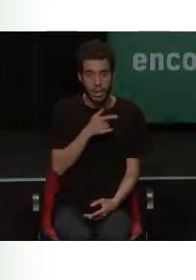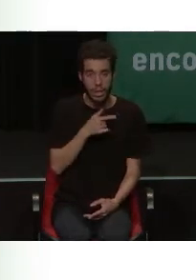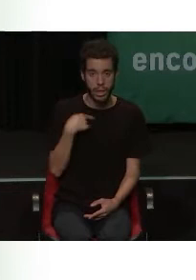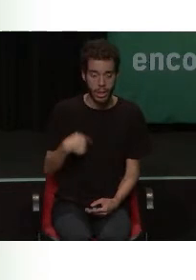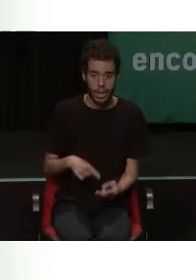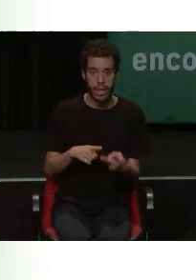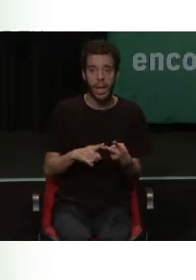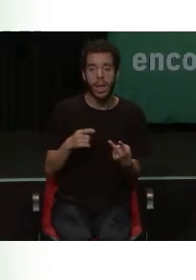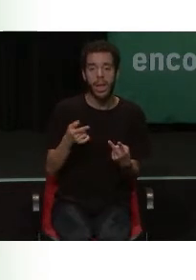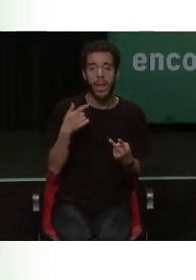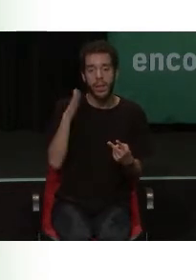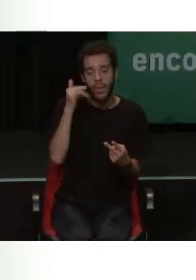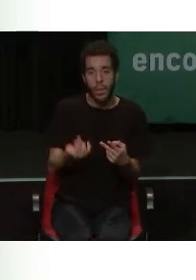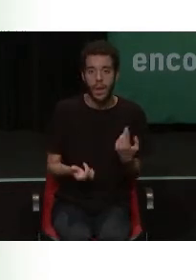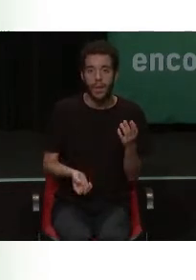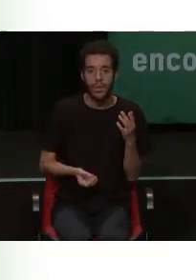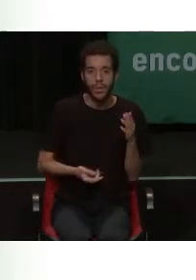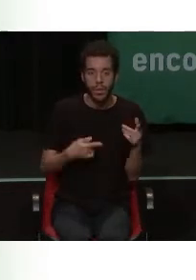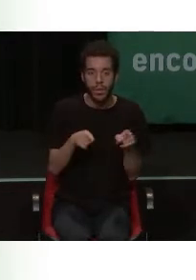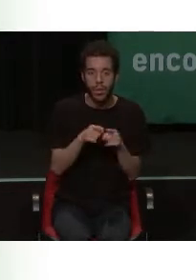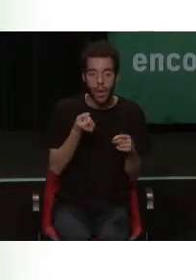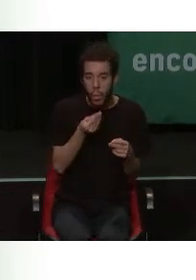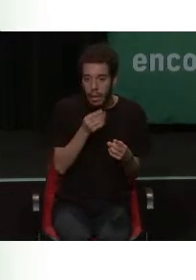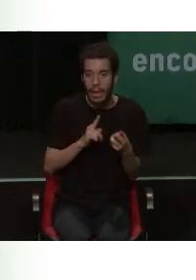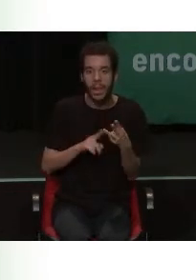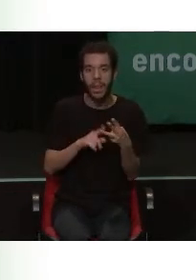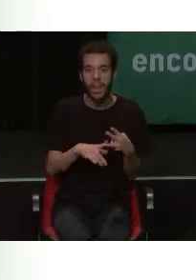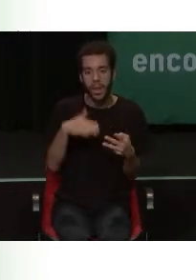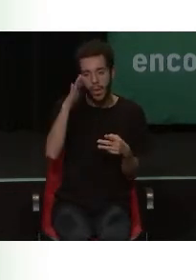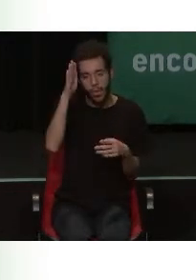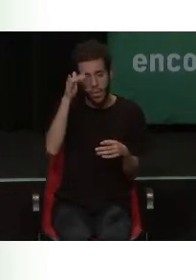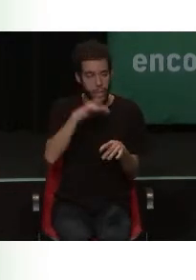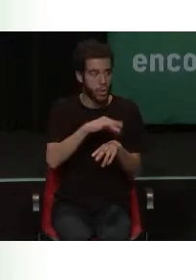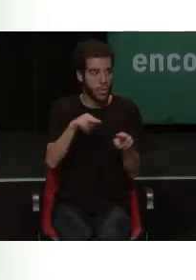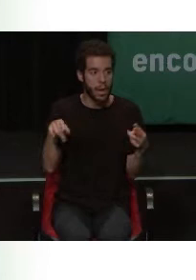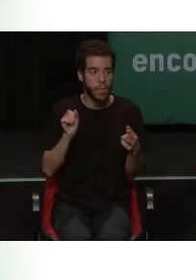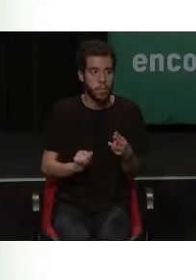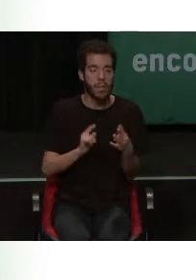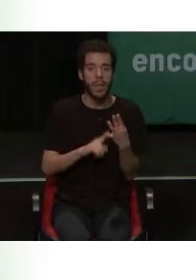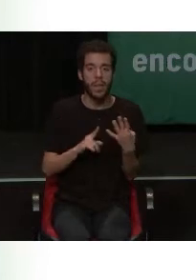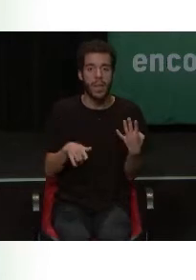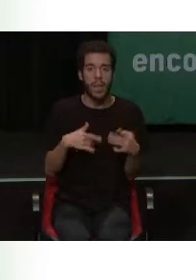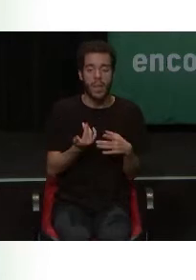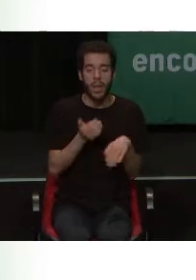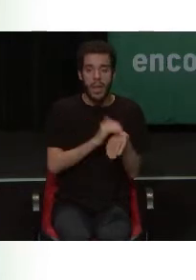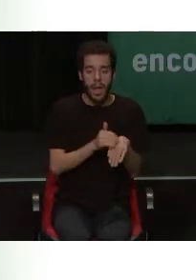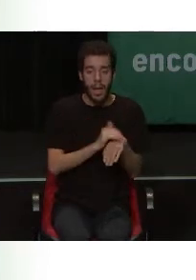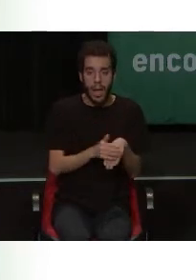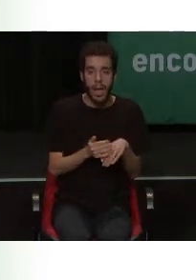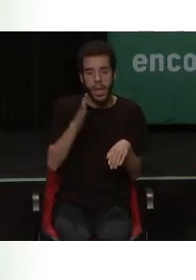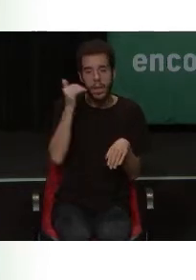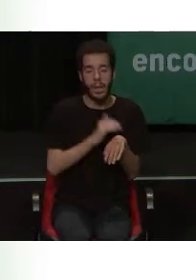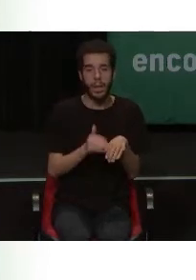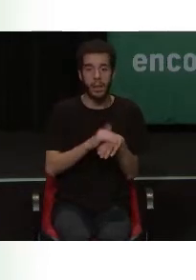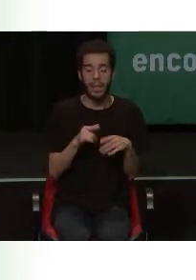de produção, nos animais de companhia, a nível hospitalar, ou seja, disseminado na China pela primeira vez em 2015. A partir daí,